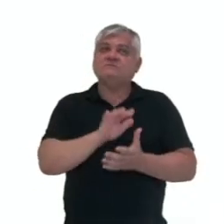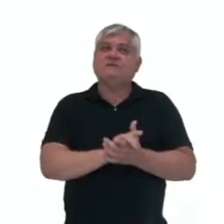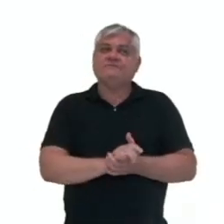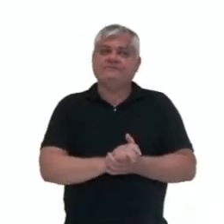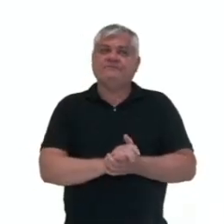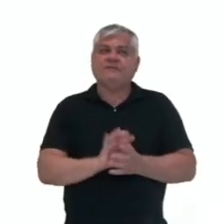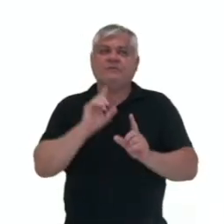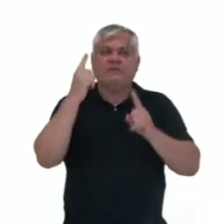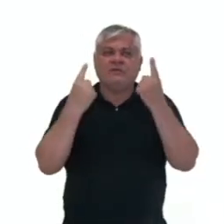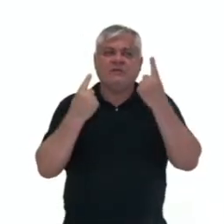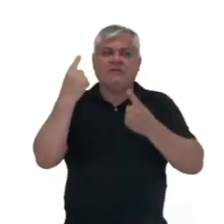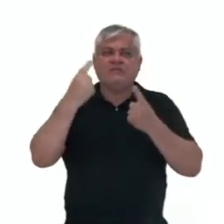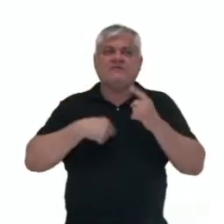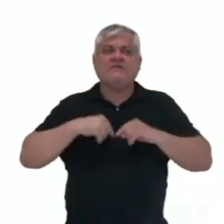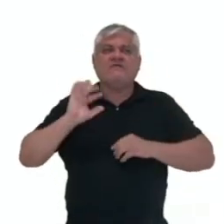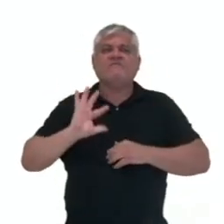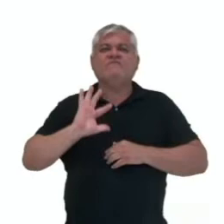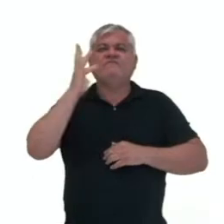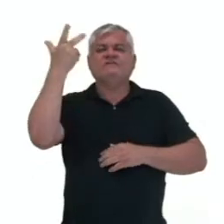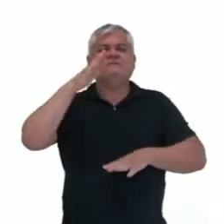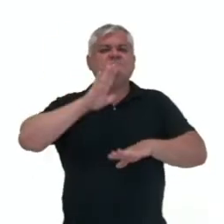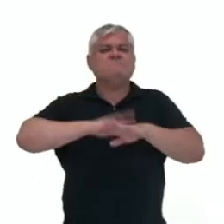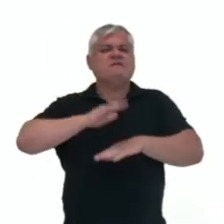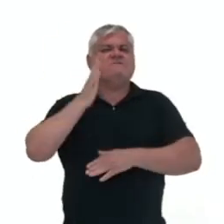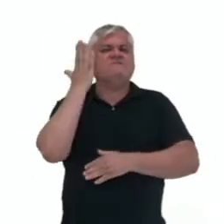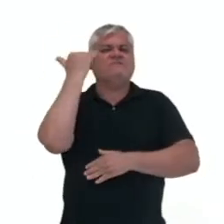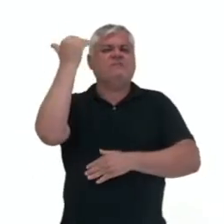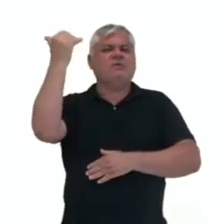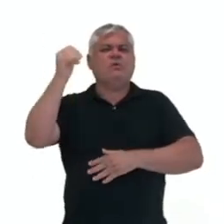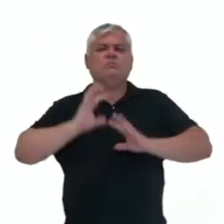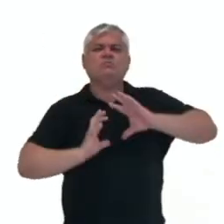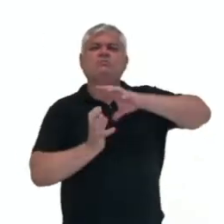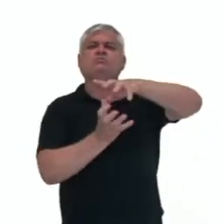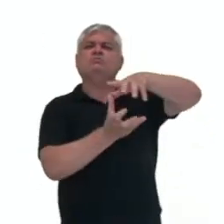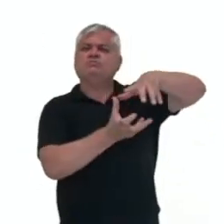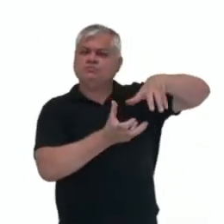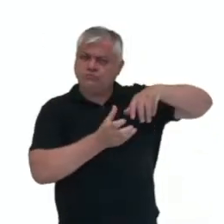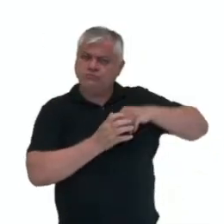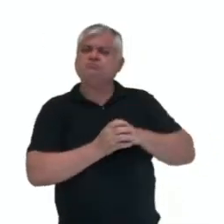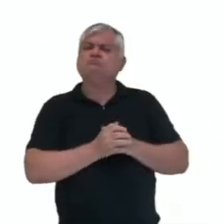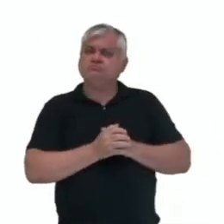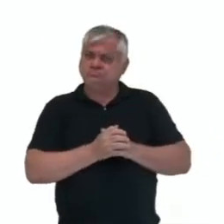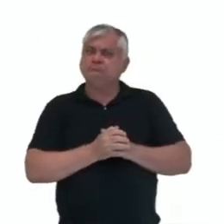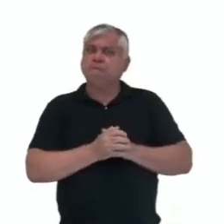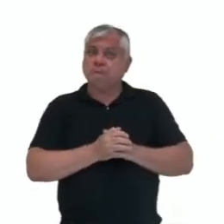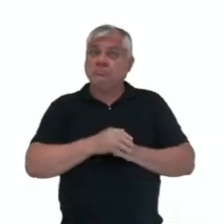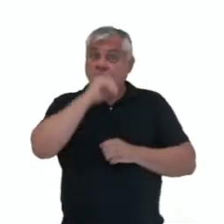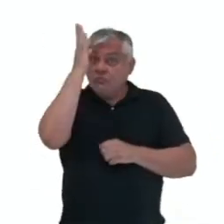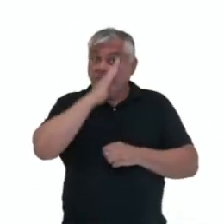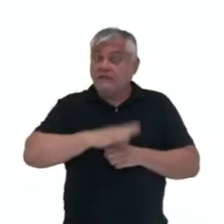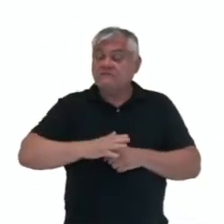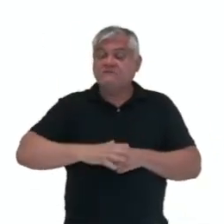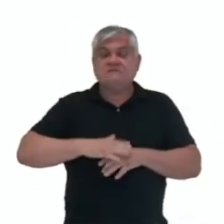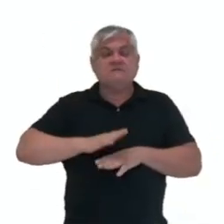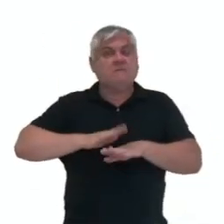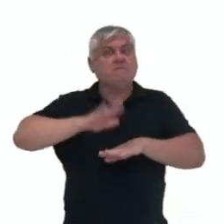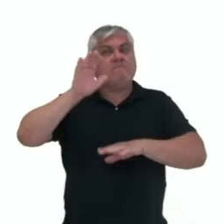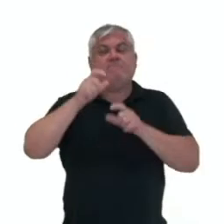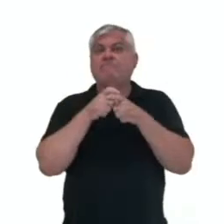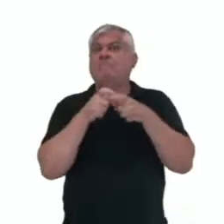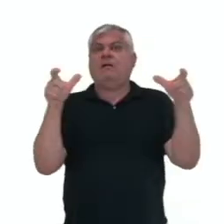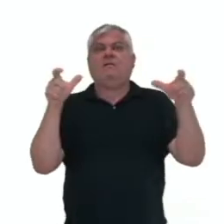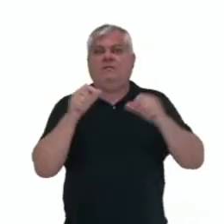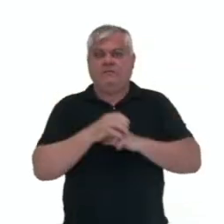que o carnaval é uma das festas populares mais conhecidas no mundo ocidental, sendo a maior festividade do Brasil. E sua origem remonta